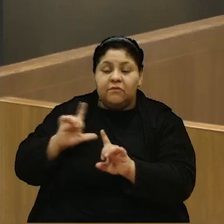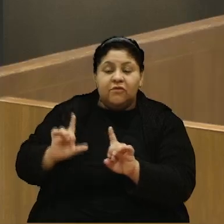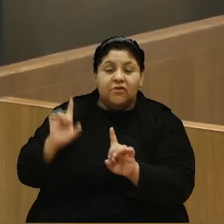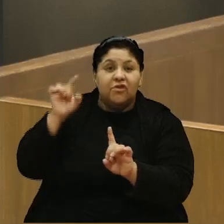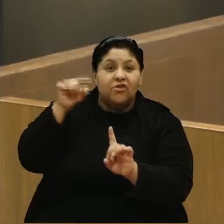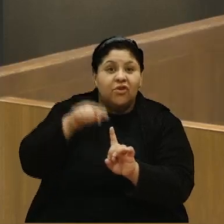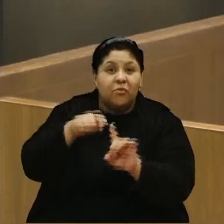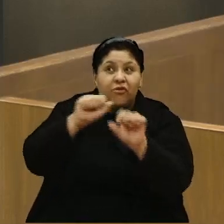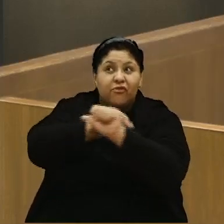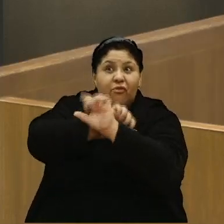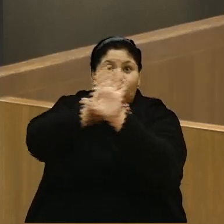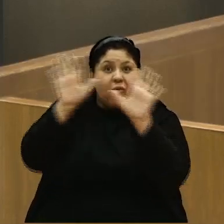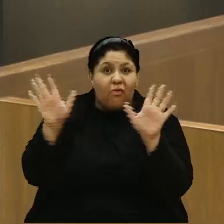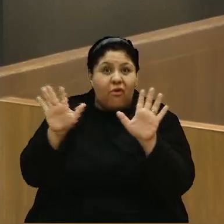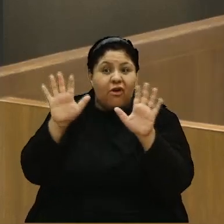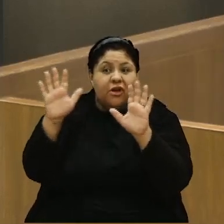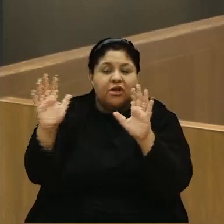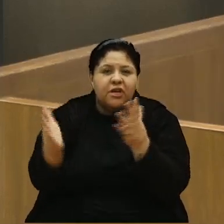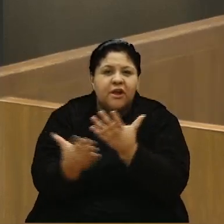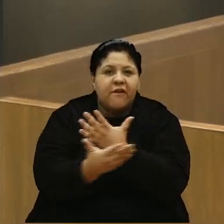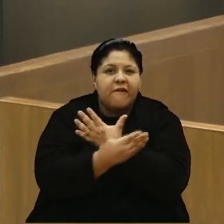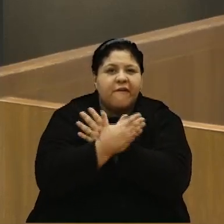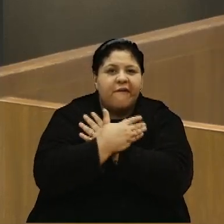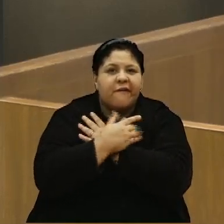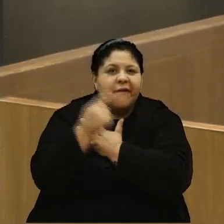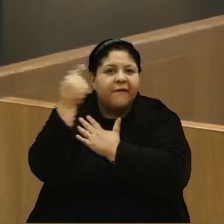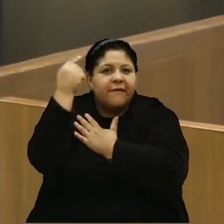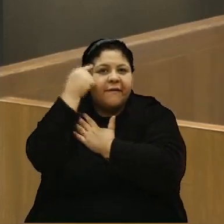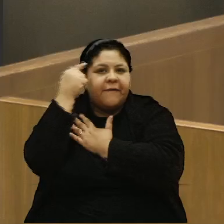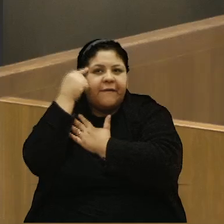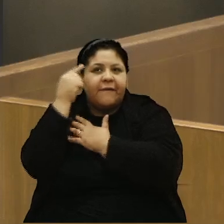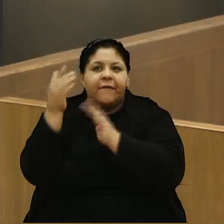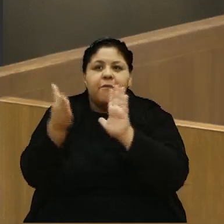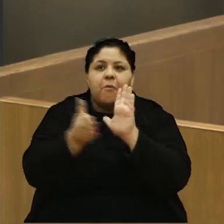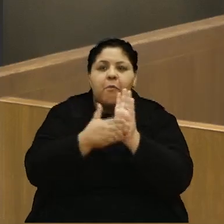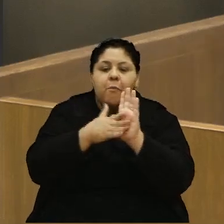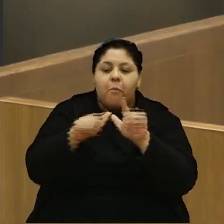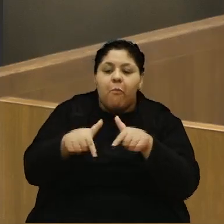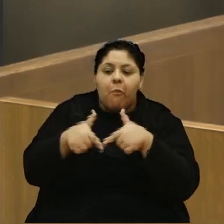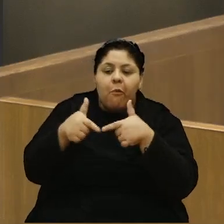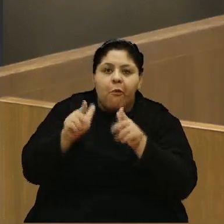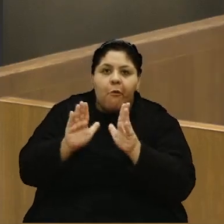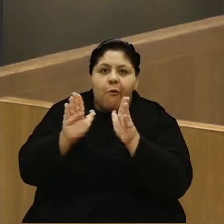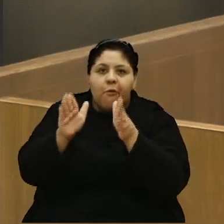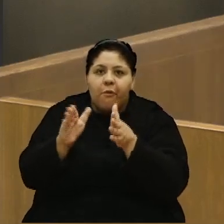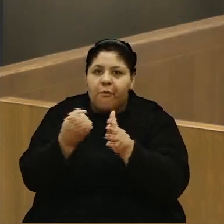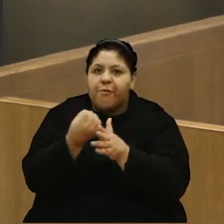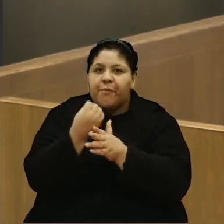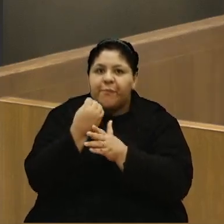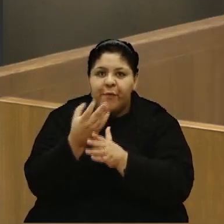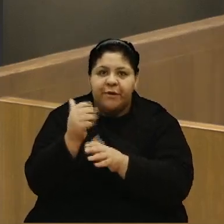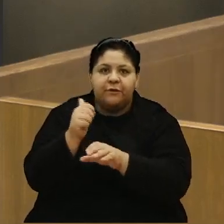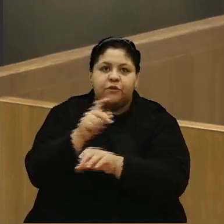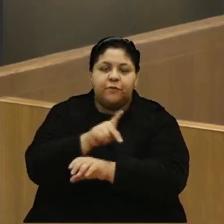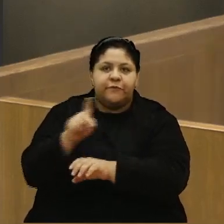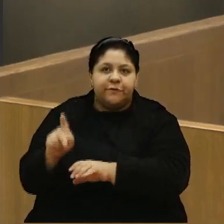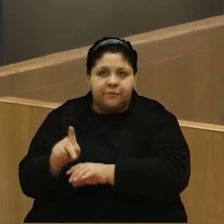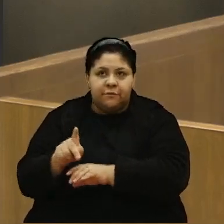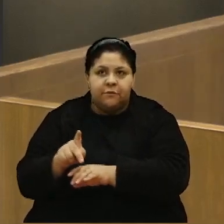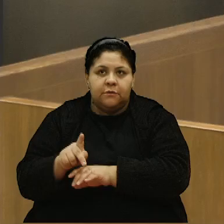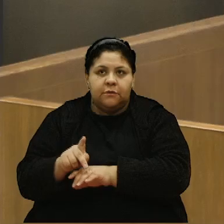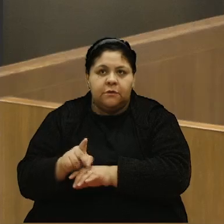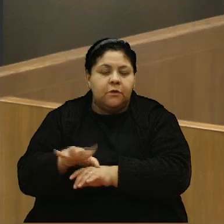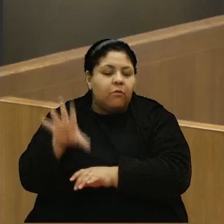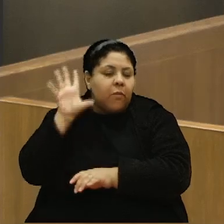objetivos claros de acolher, refletir e propor ações voltadas ao bem-estar dos professores, com uma